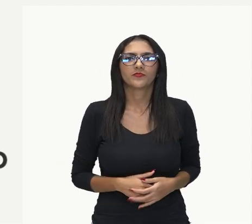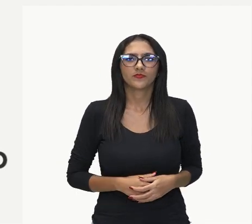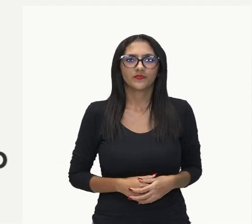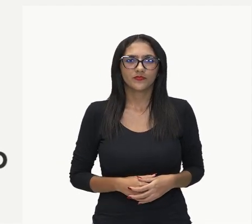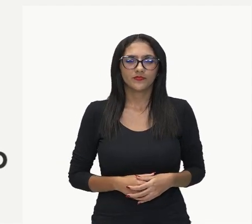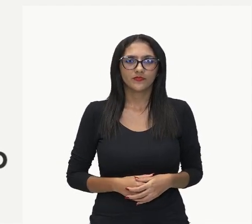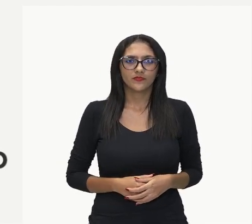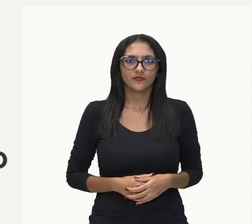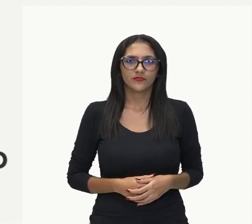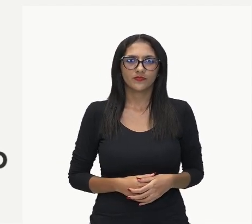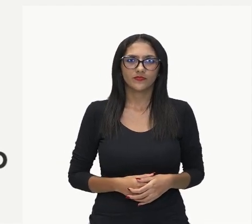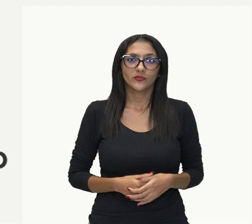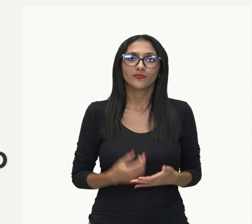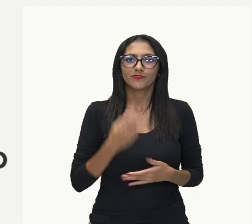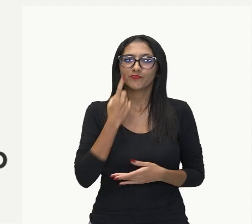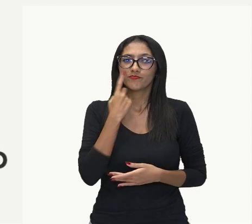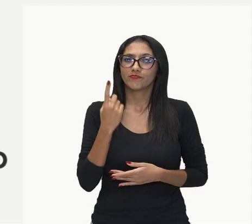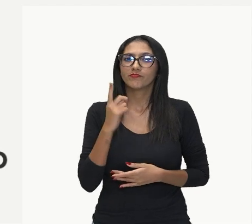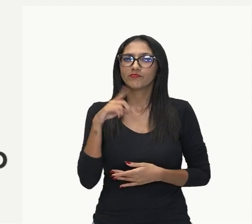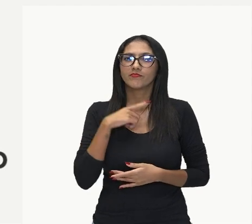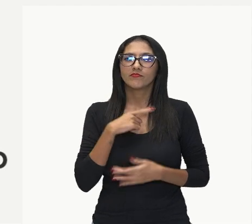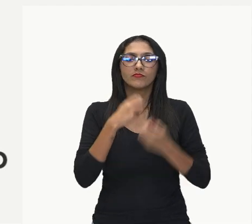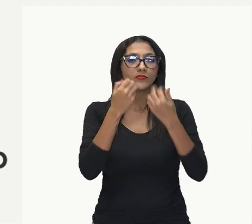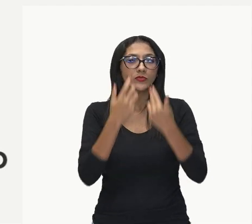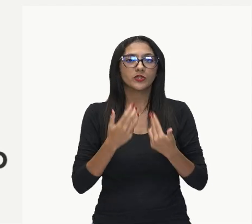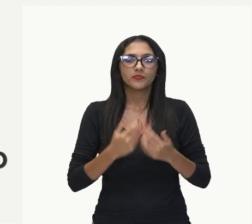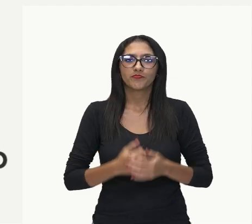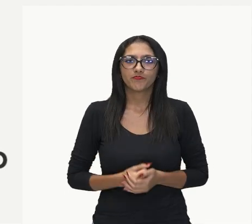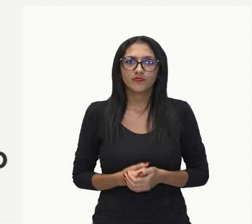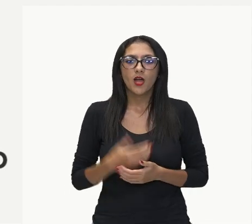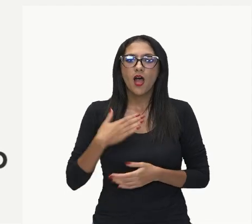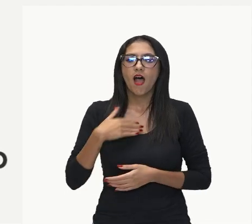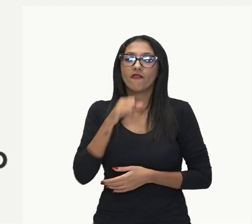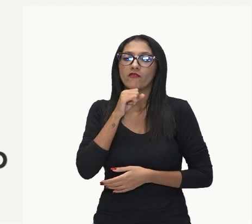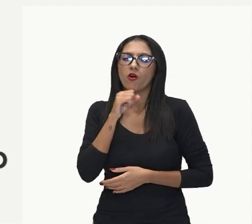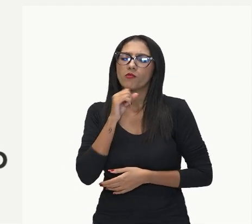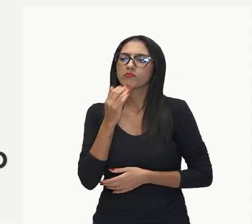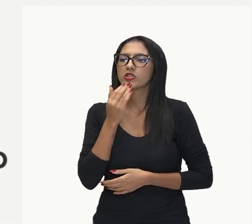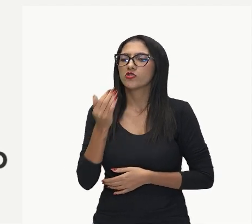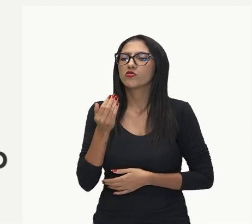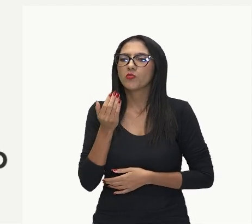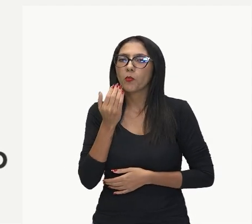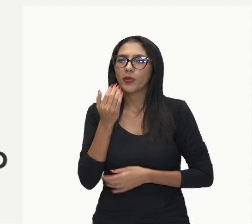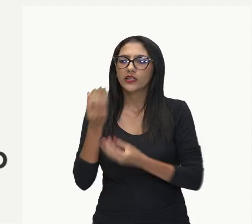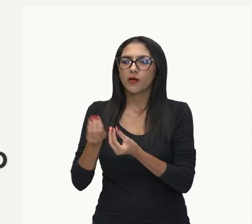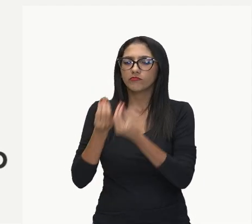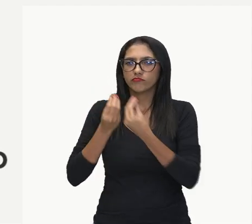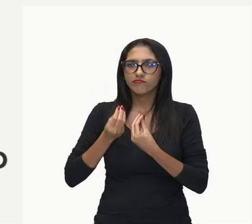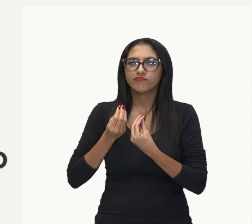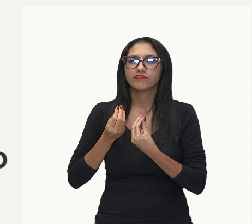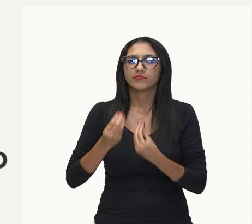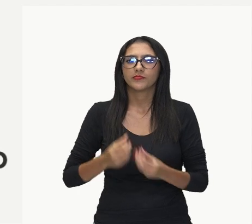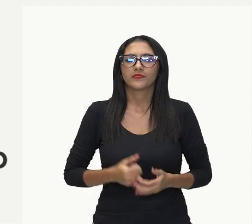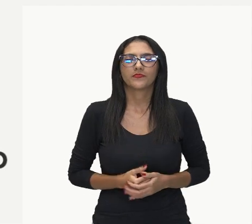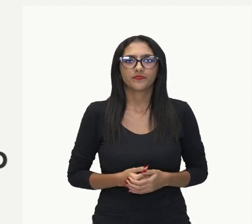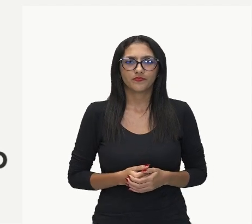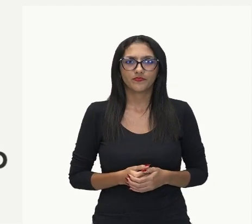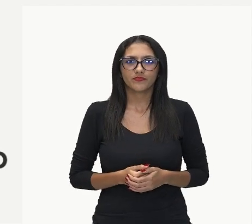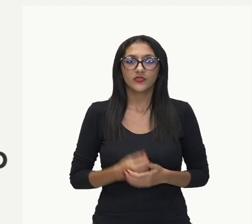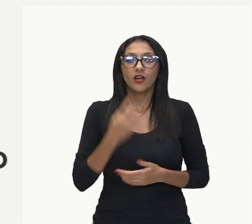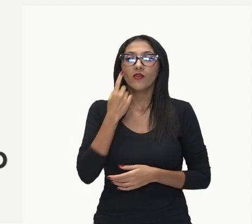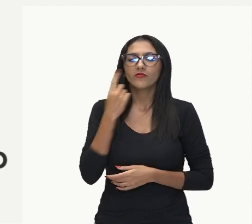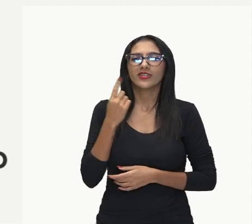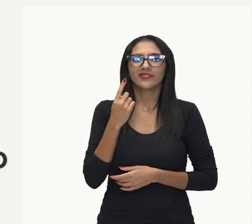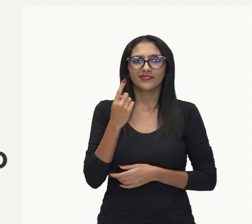aqui, pessoal, nessa fala de Macunaíma, meu avô dá caça para mim comer, observem o